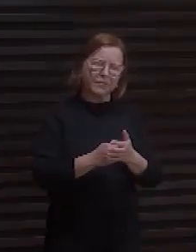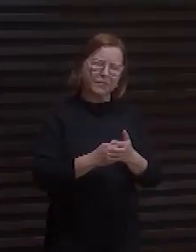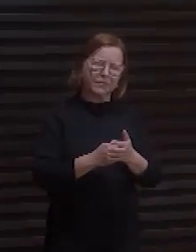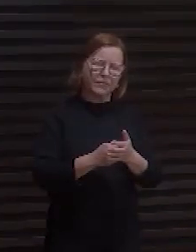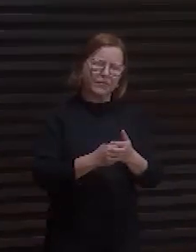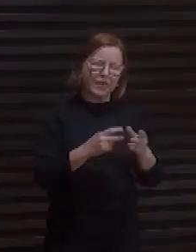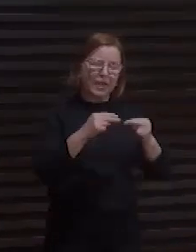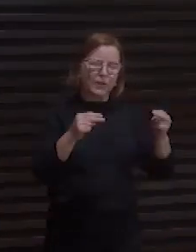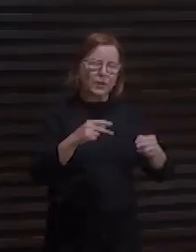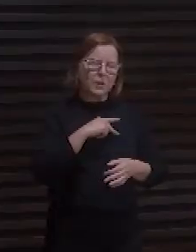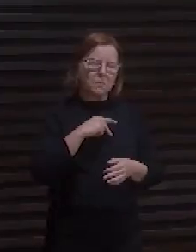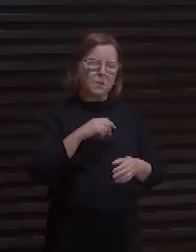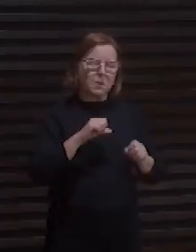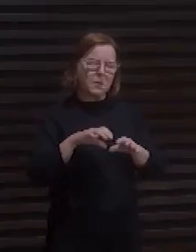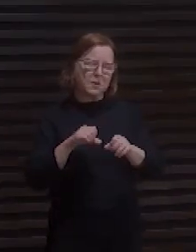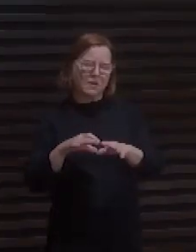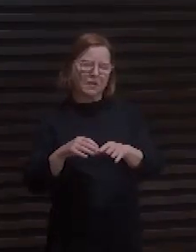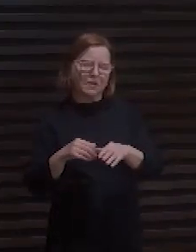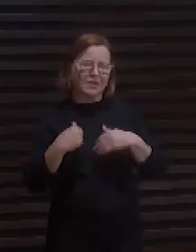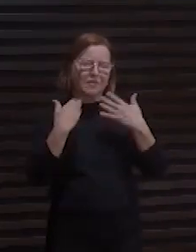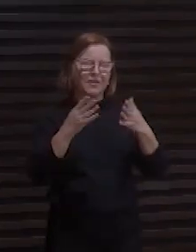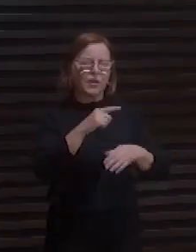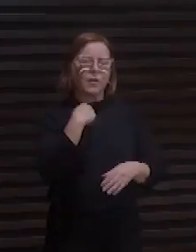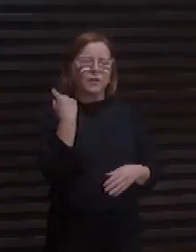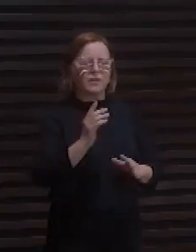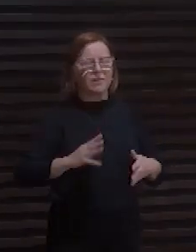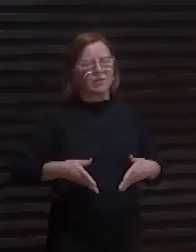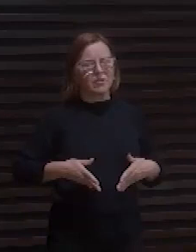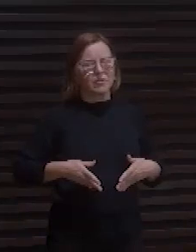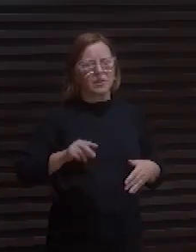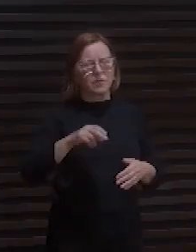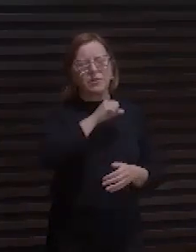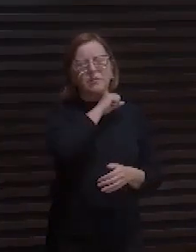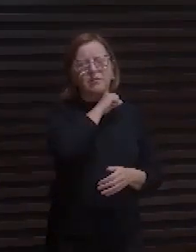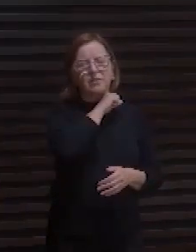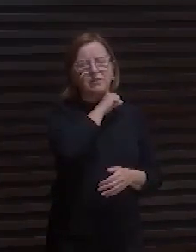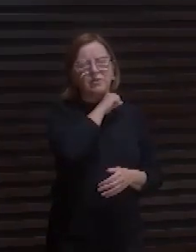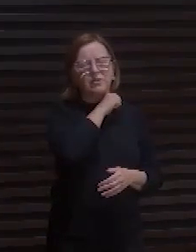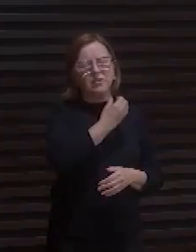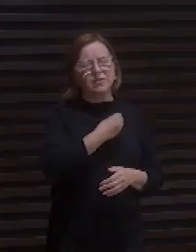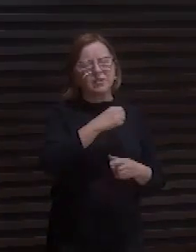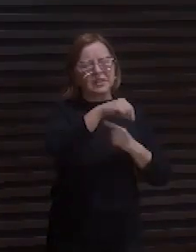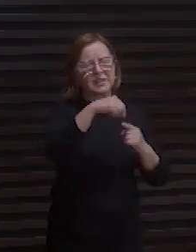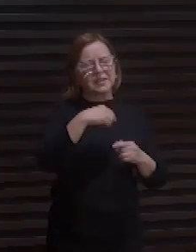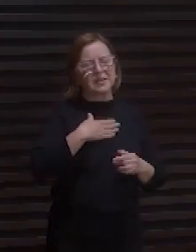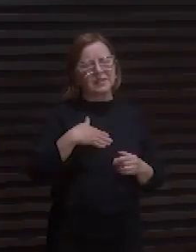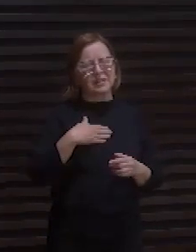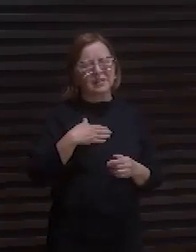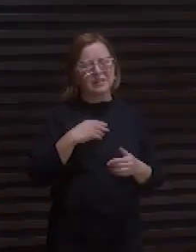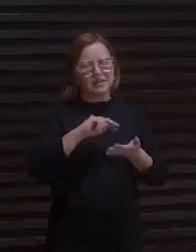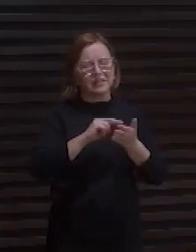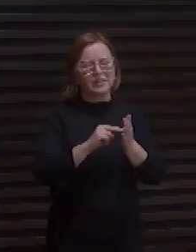instruindo, de oferecer o nosso corpo como sacrifício vivo, santo e agradável, que é o verdadeiro